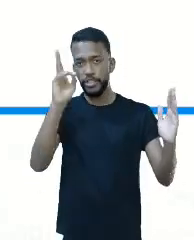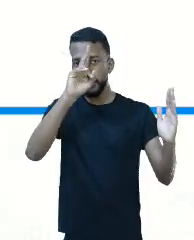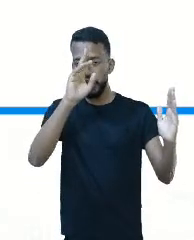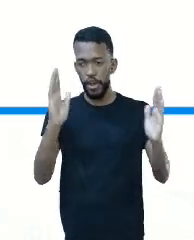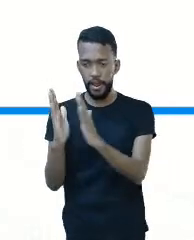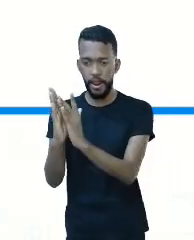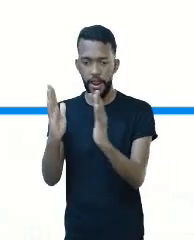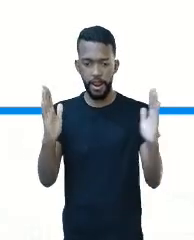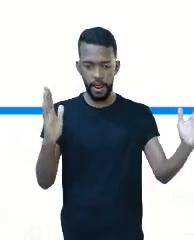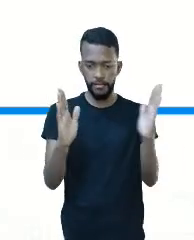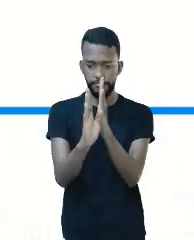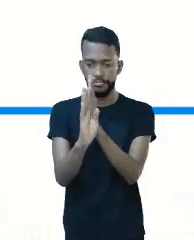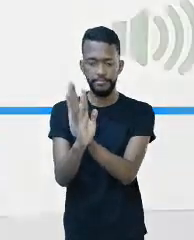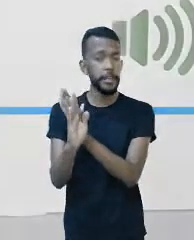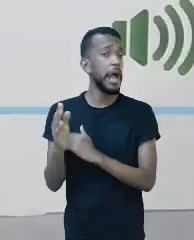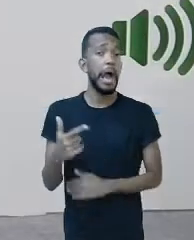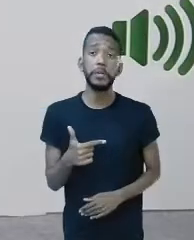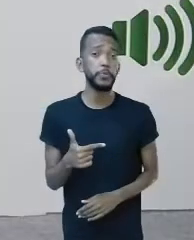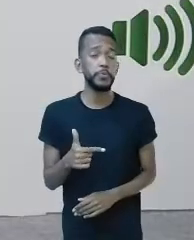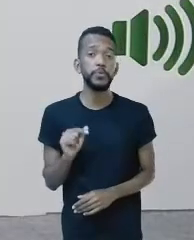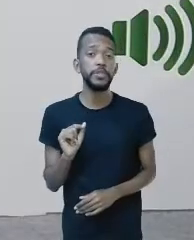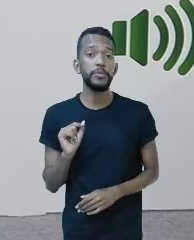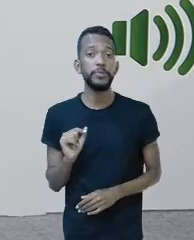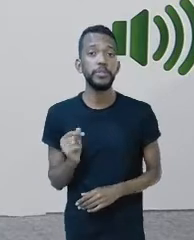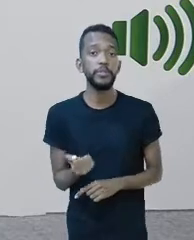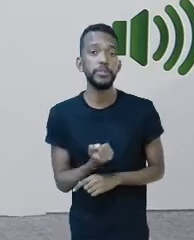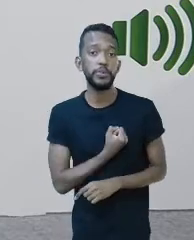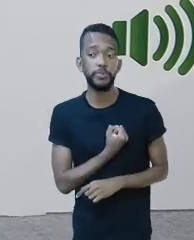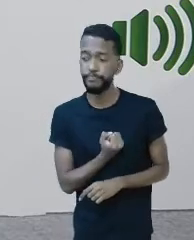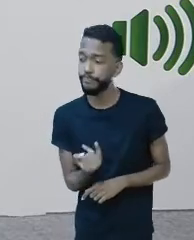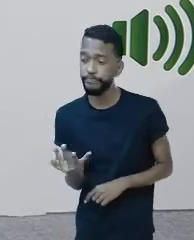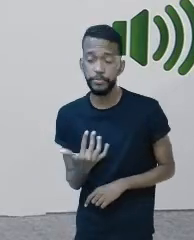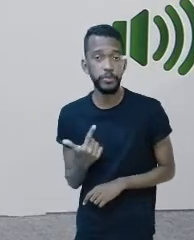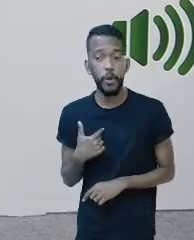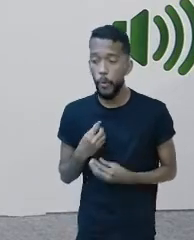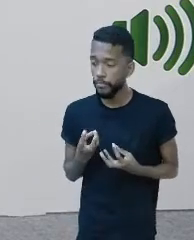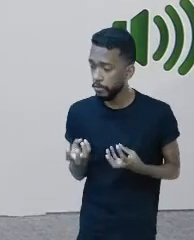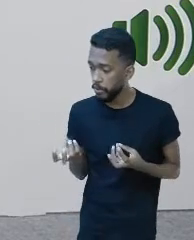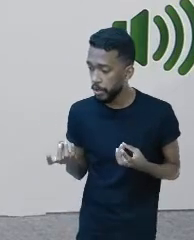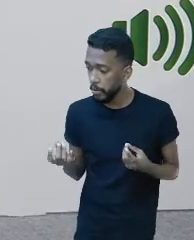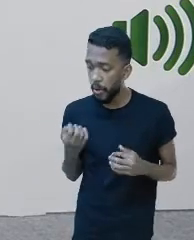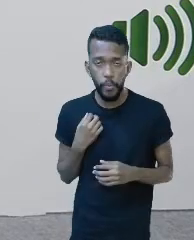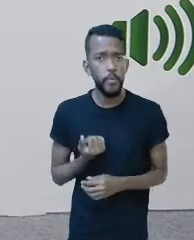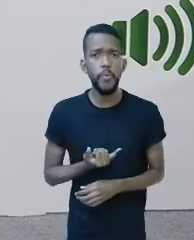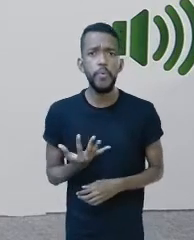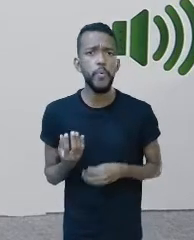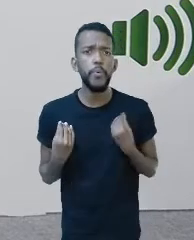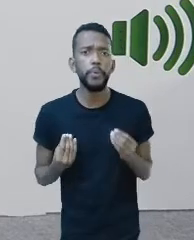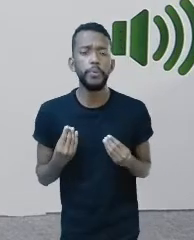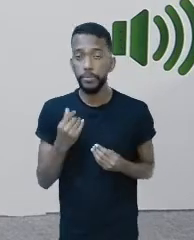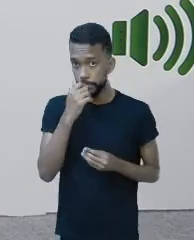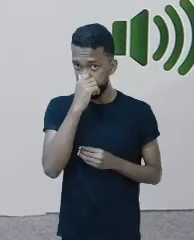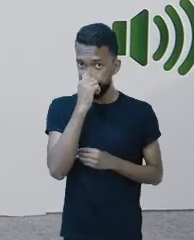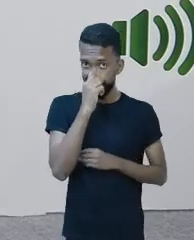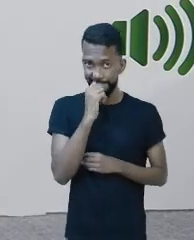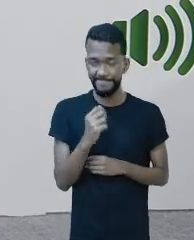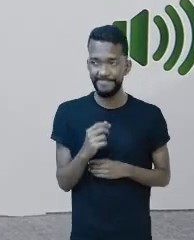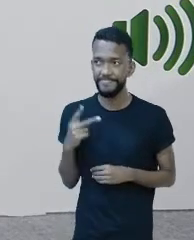não existia os numerais. Então, como é que eles iriam fazer essa contagem? O que tinha para